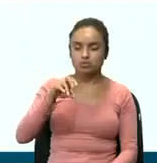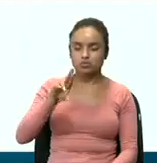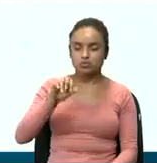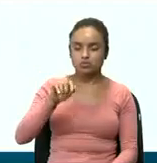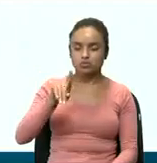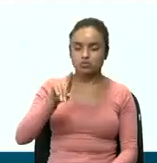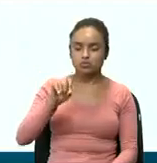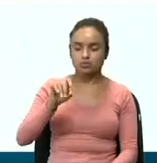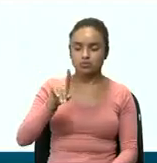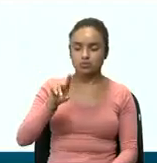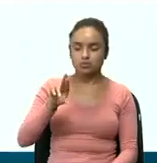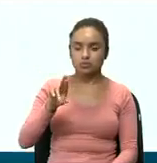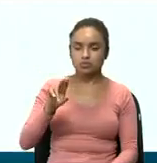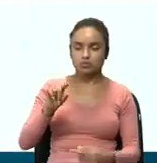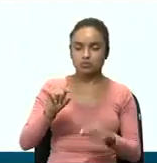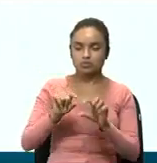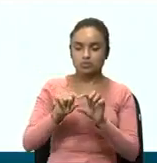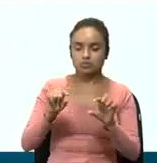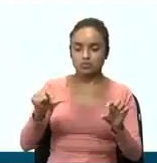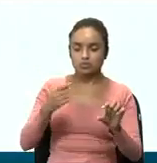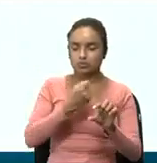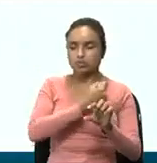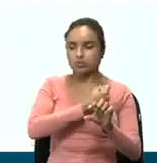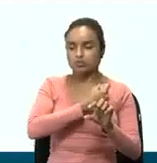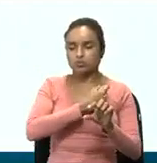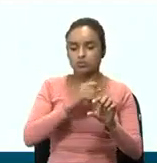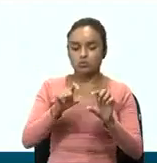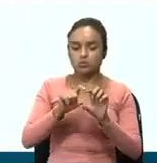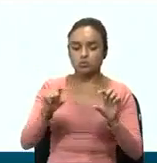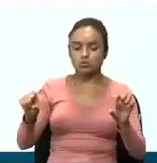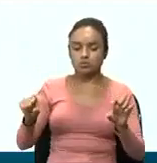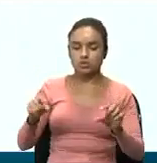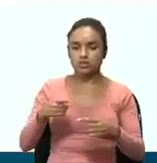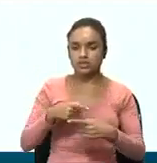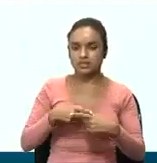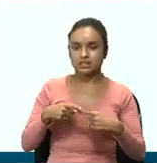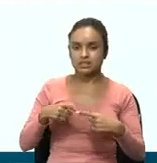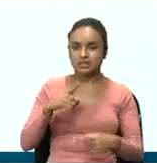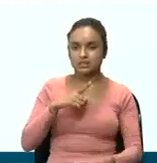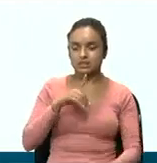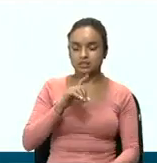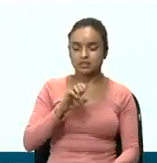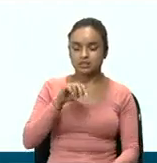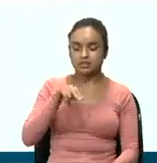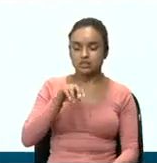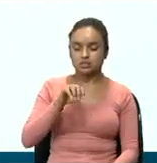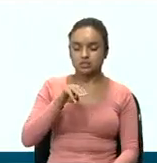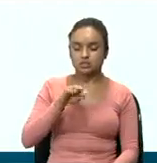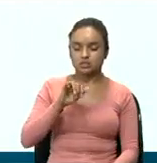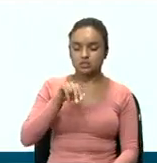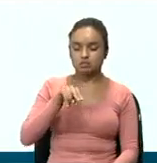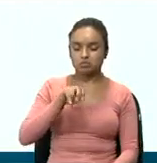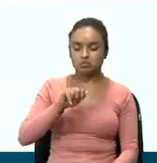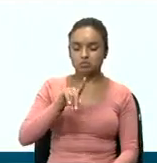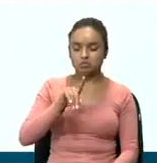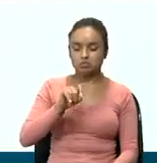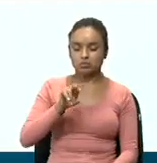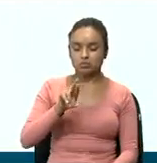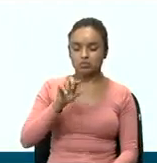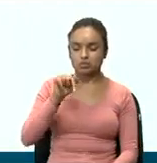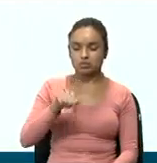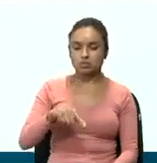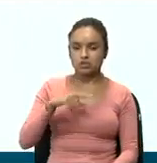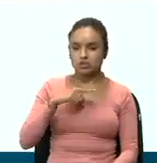mantenho o denominador, o que acontece? Se você tem dúvida, vai jogando o valor numérico aqui